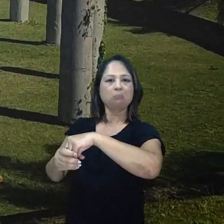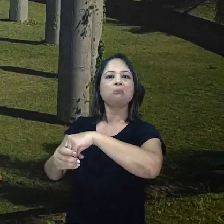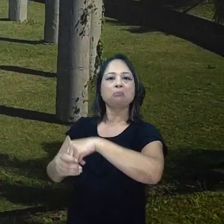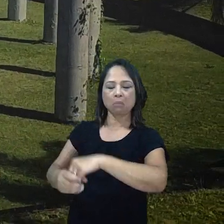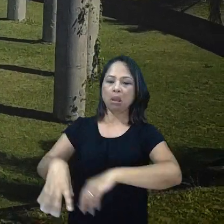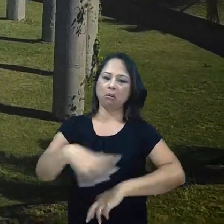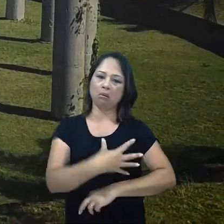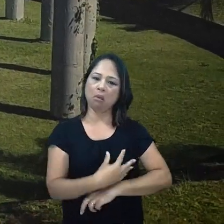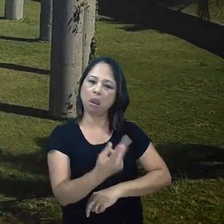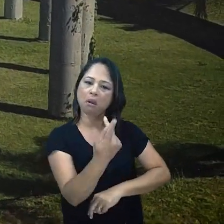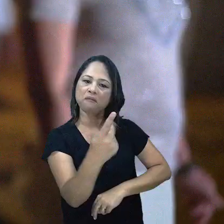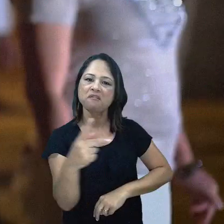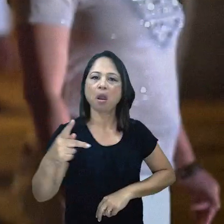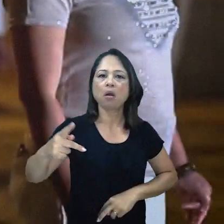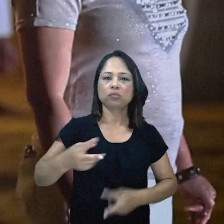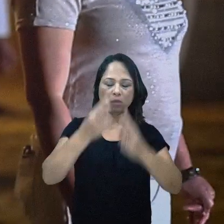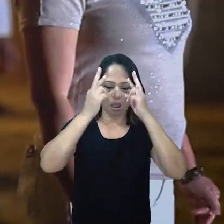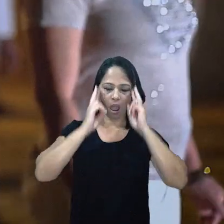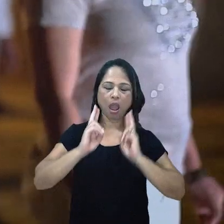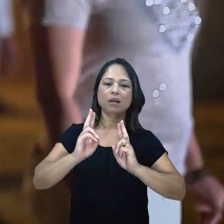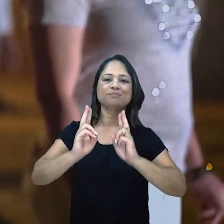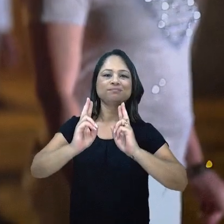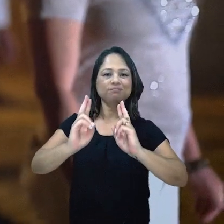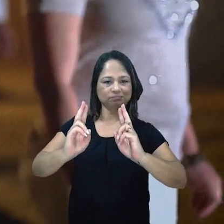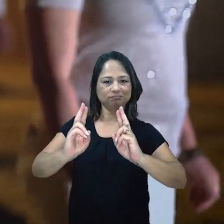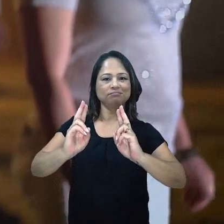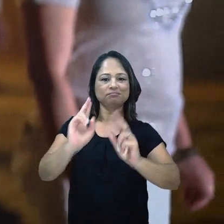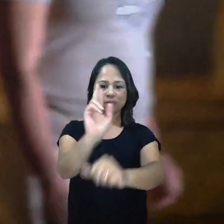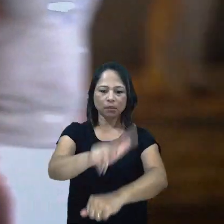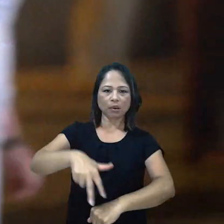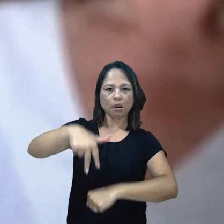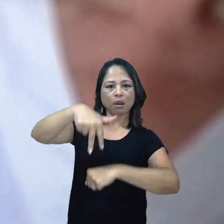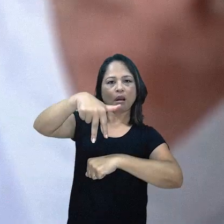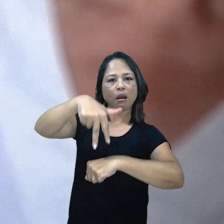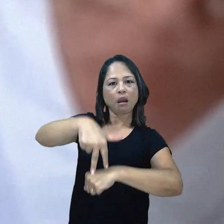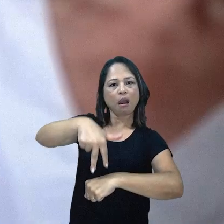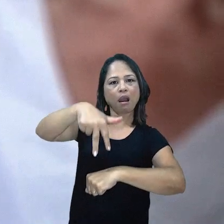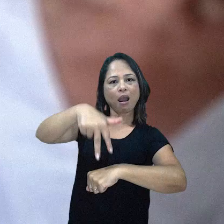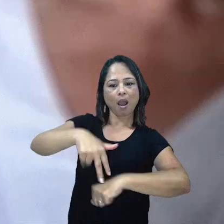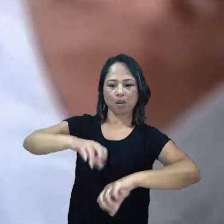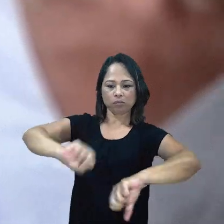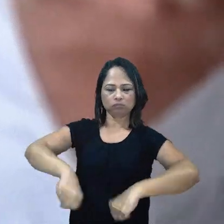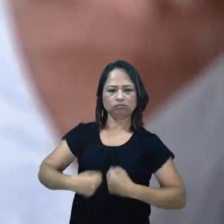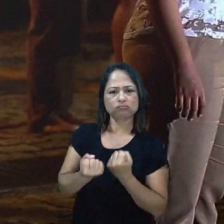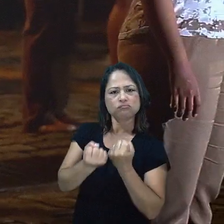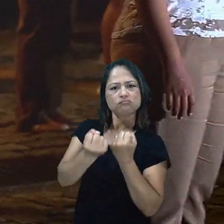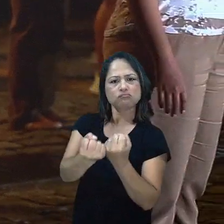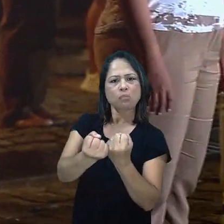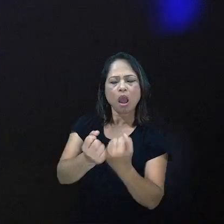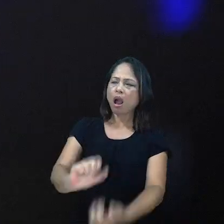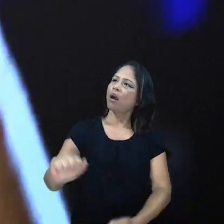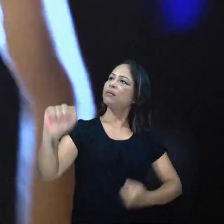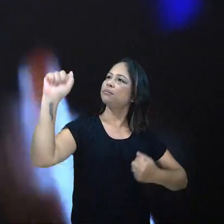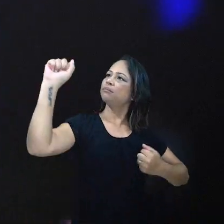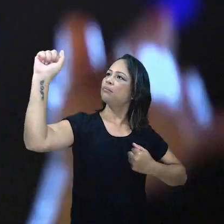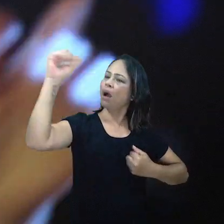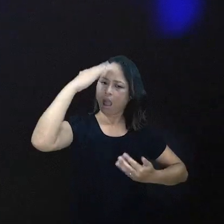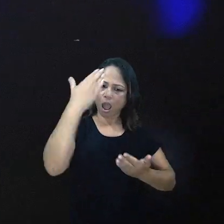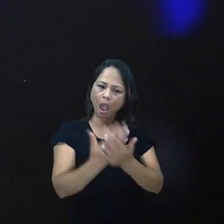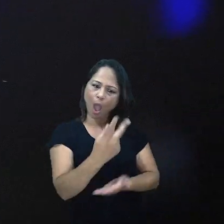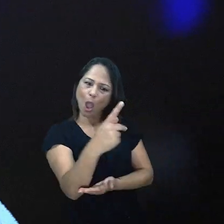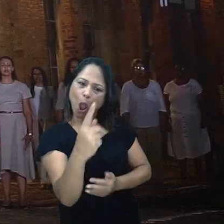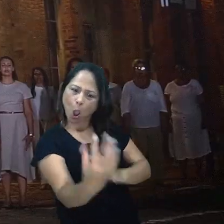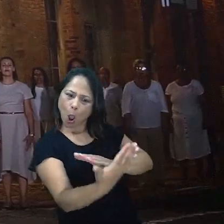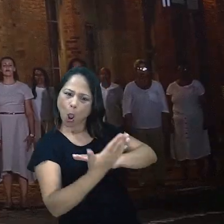paulista. Teus filhos com devoção marcham pra luta como heróis cheios de fé